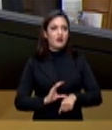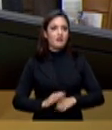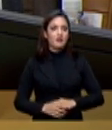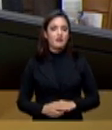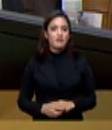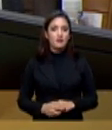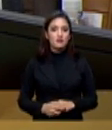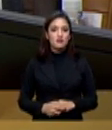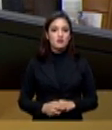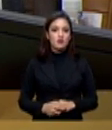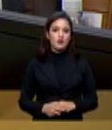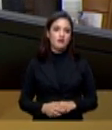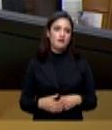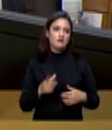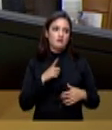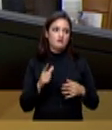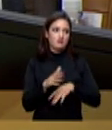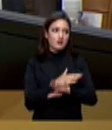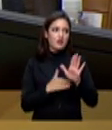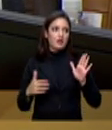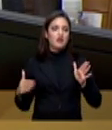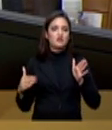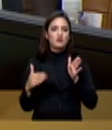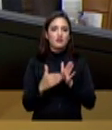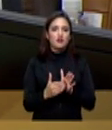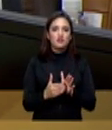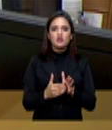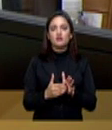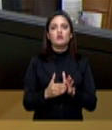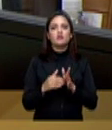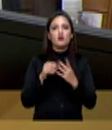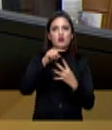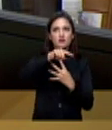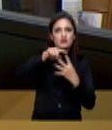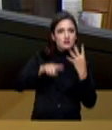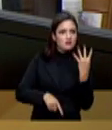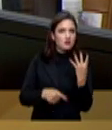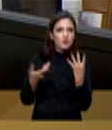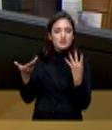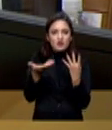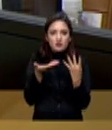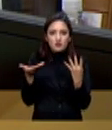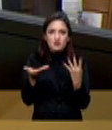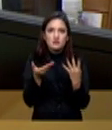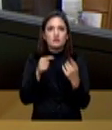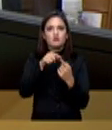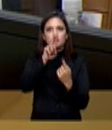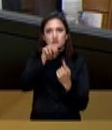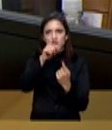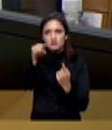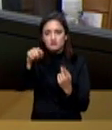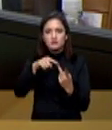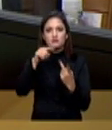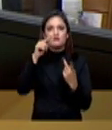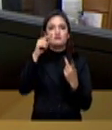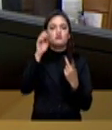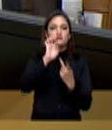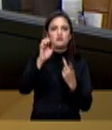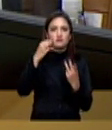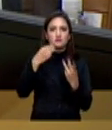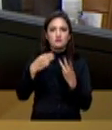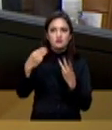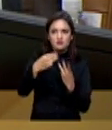respeito a todos os entes que compõem a Federação União estados municípios e Distrito